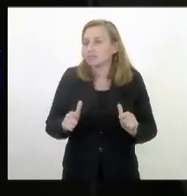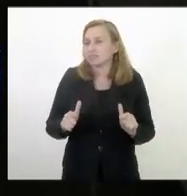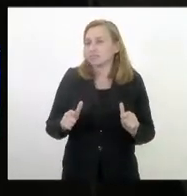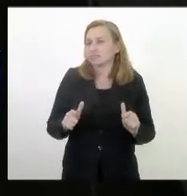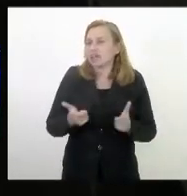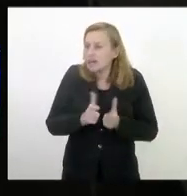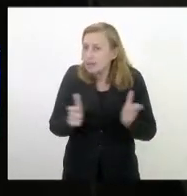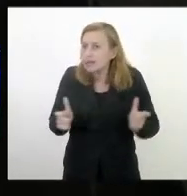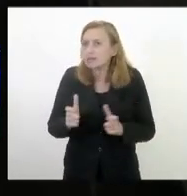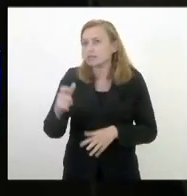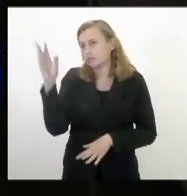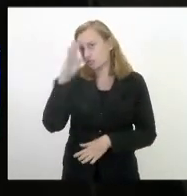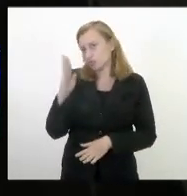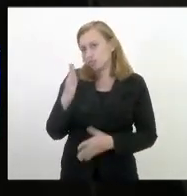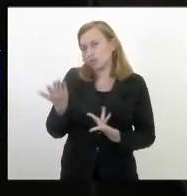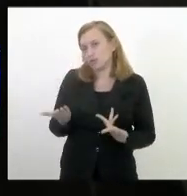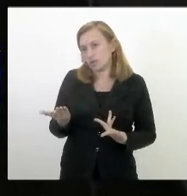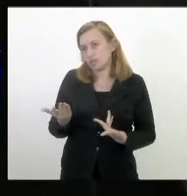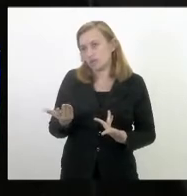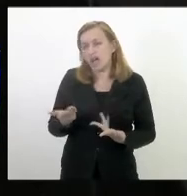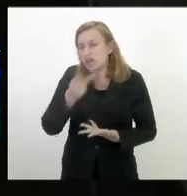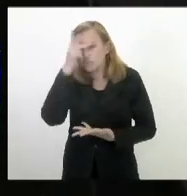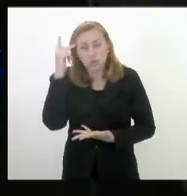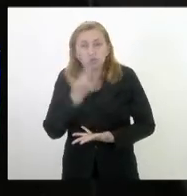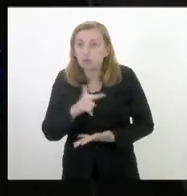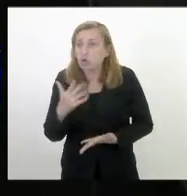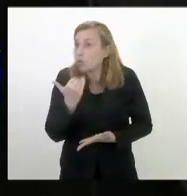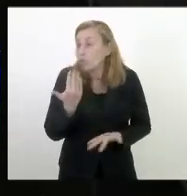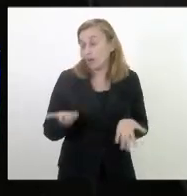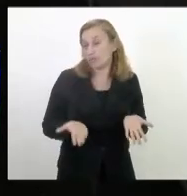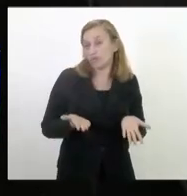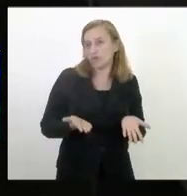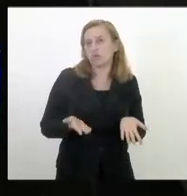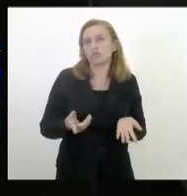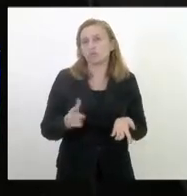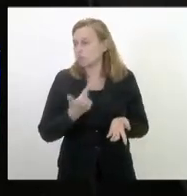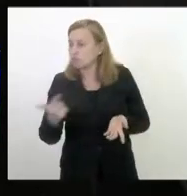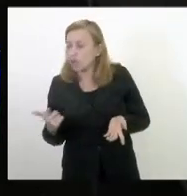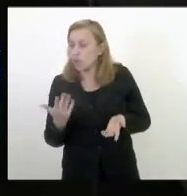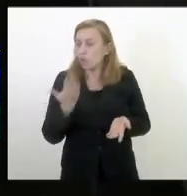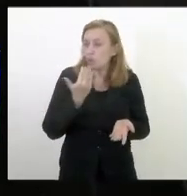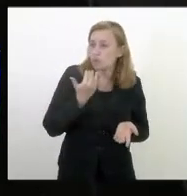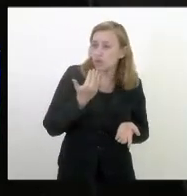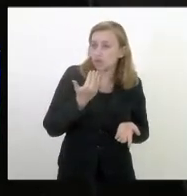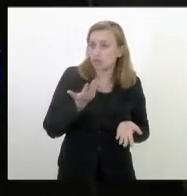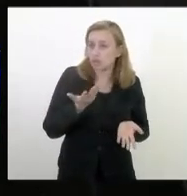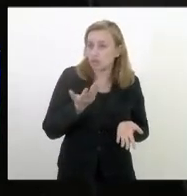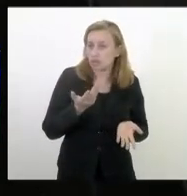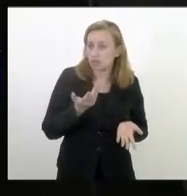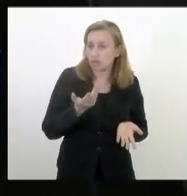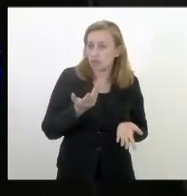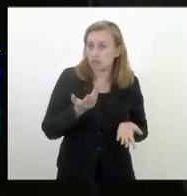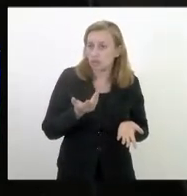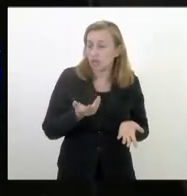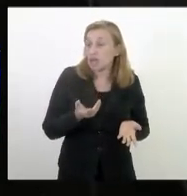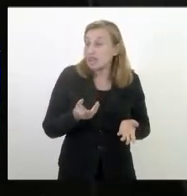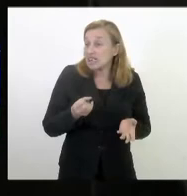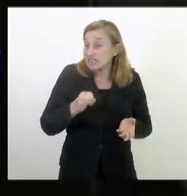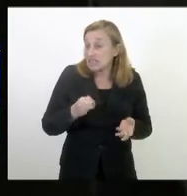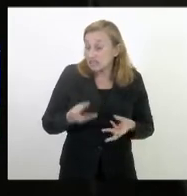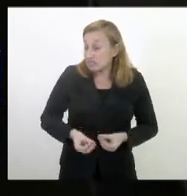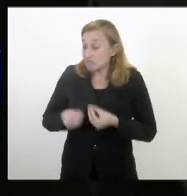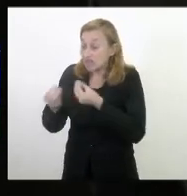Estado. As pessoas não têm o que comer. E quando tem um alimento que é doado, deputado Waldeck, não tem como